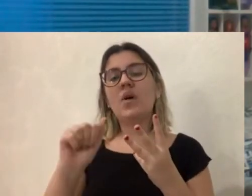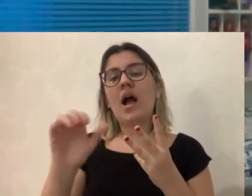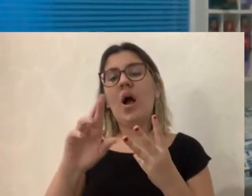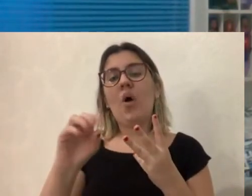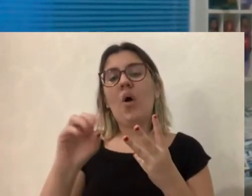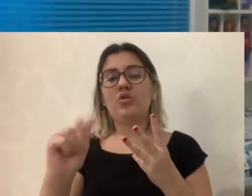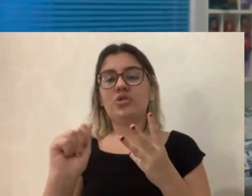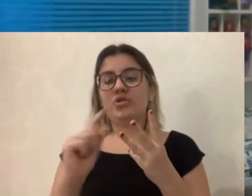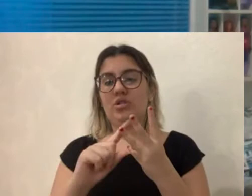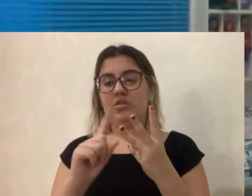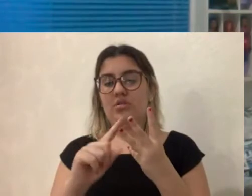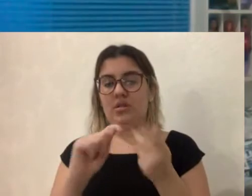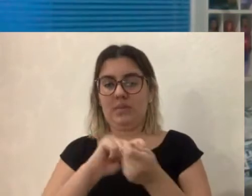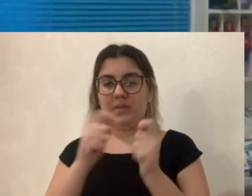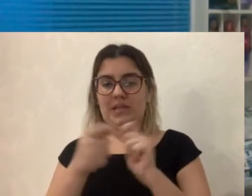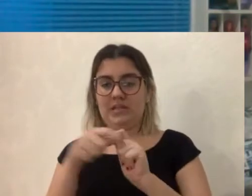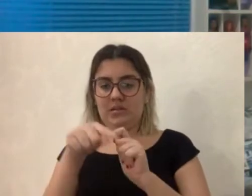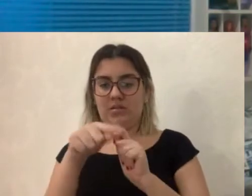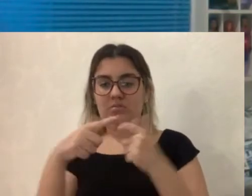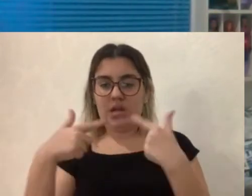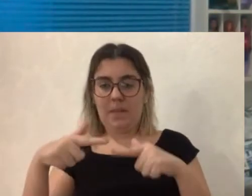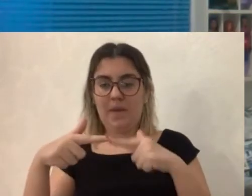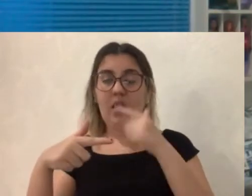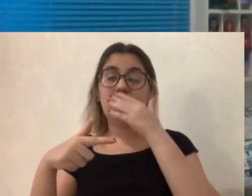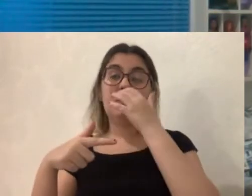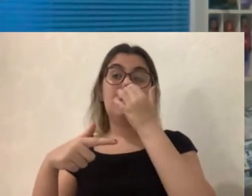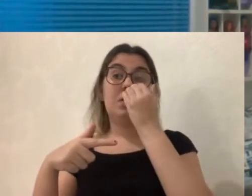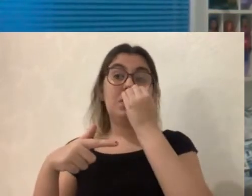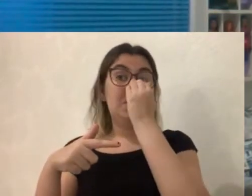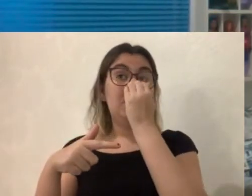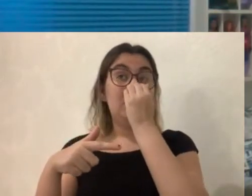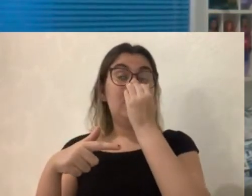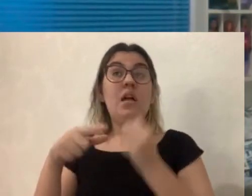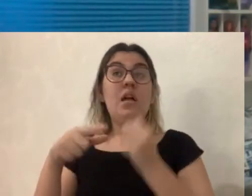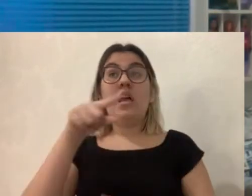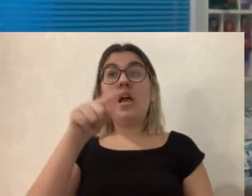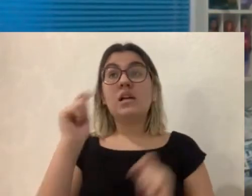a gente traz o acesso